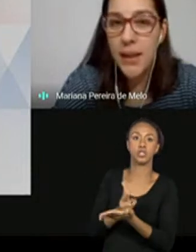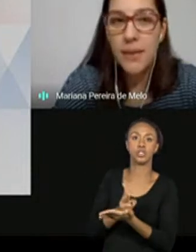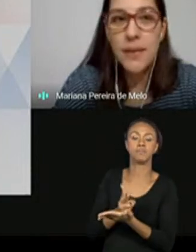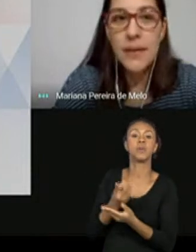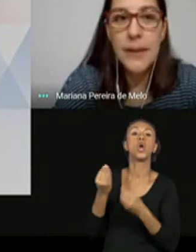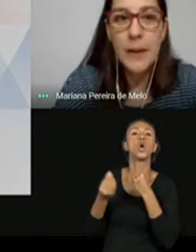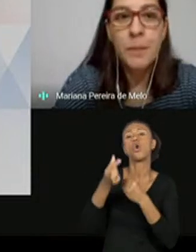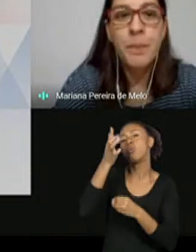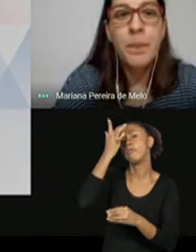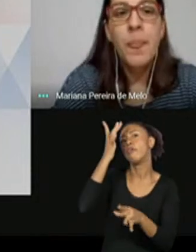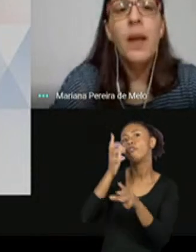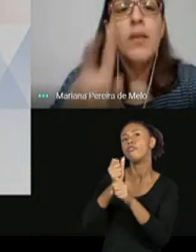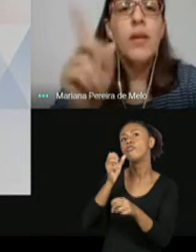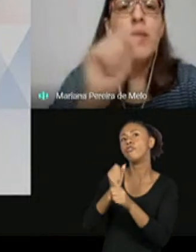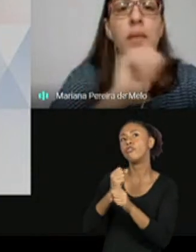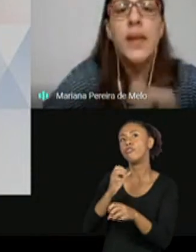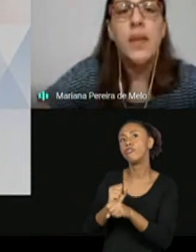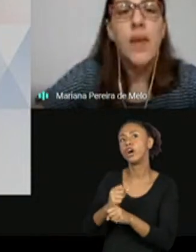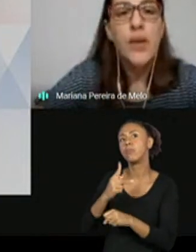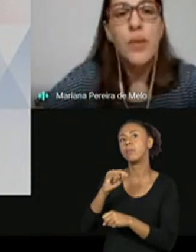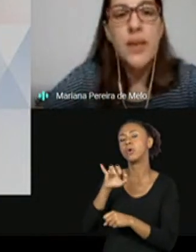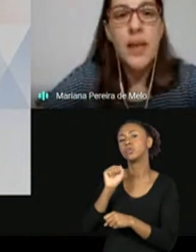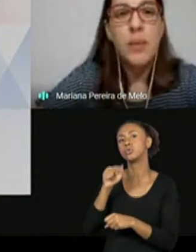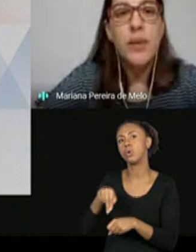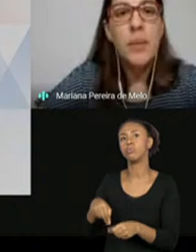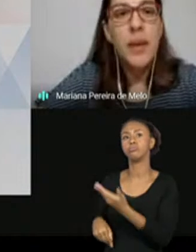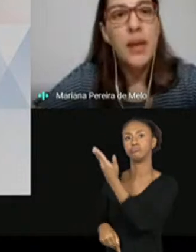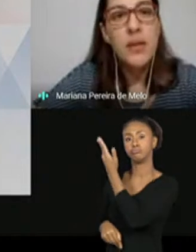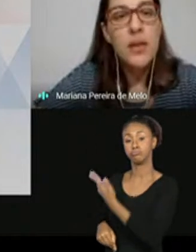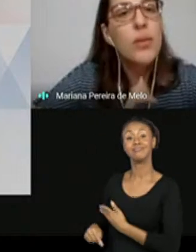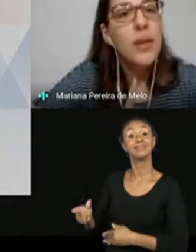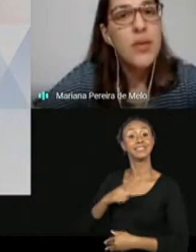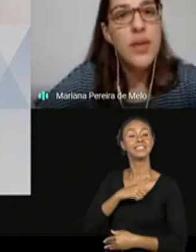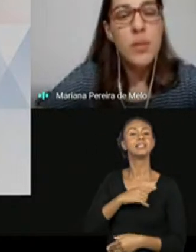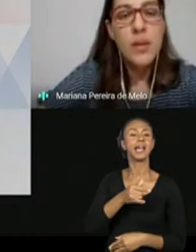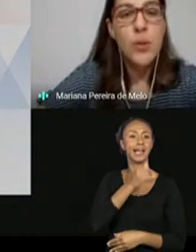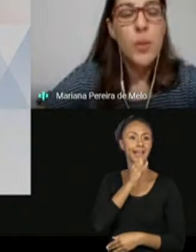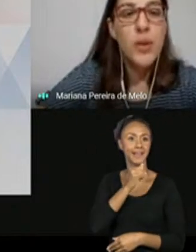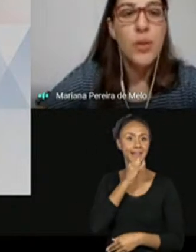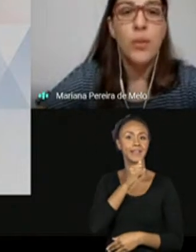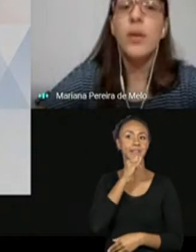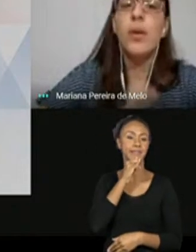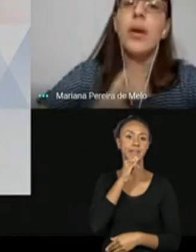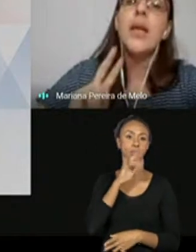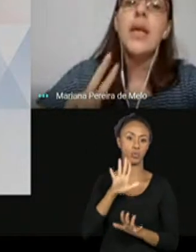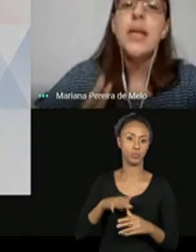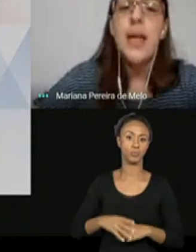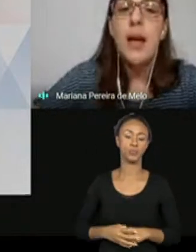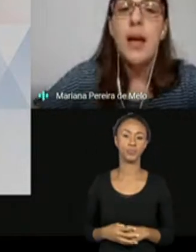carinha aqui, tá? Vamos ver através de um exemplo também, estudar a distribuição de Poisson.